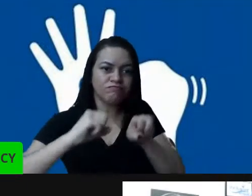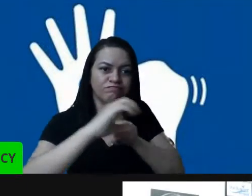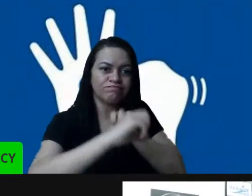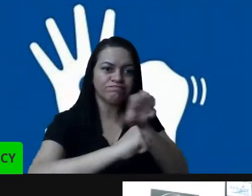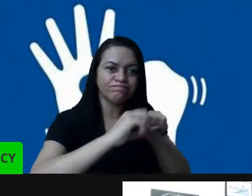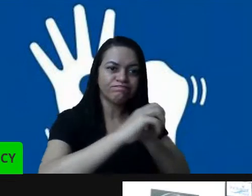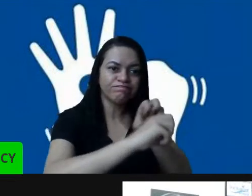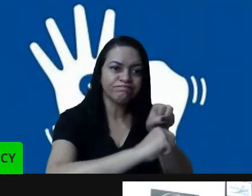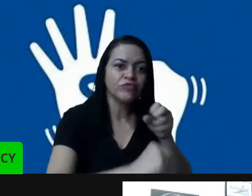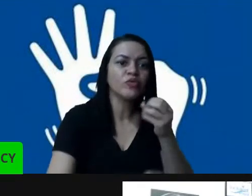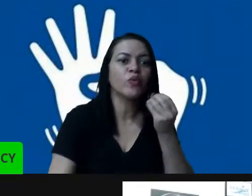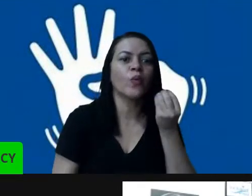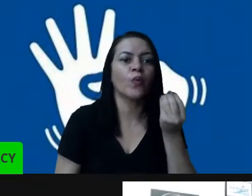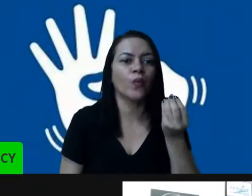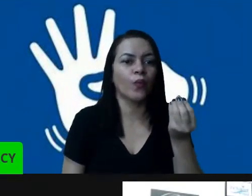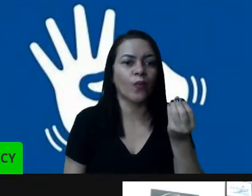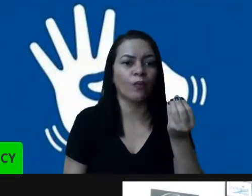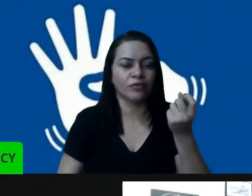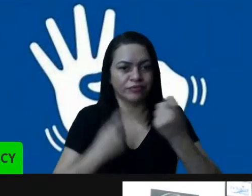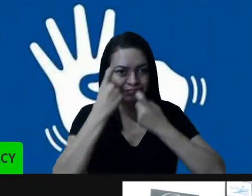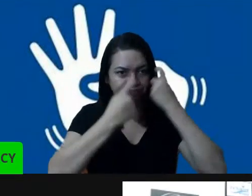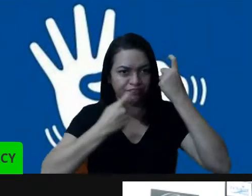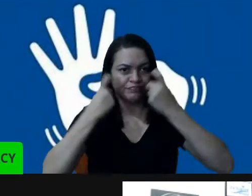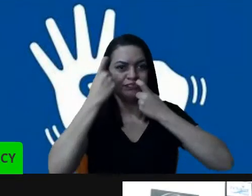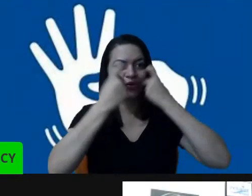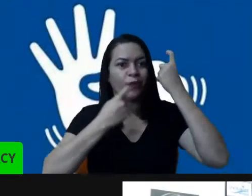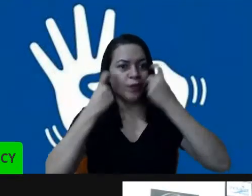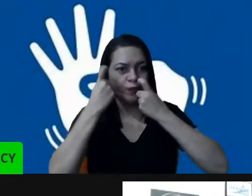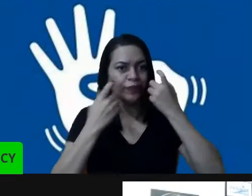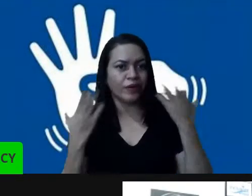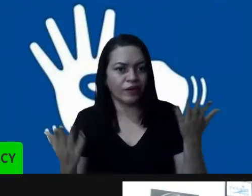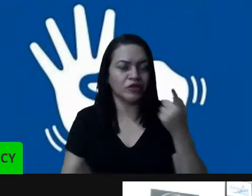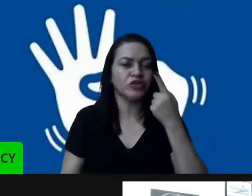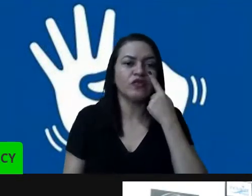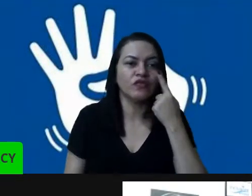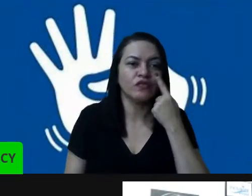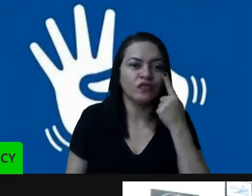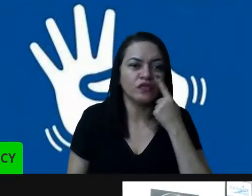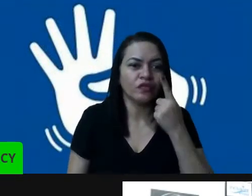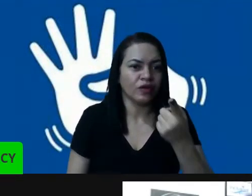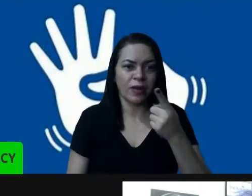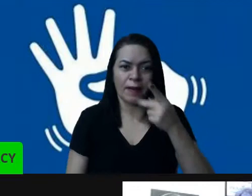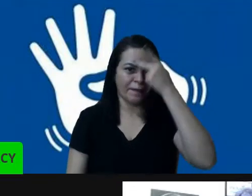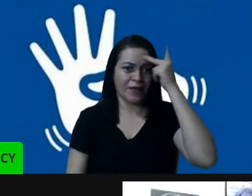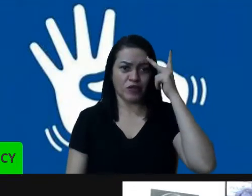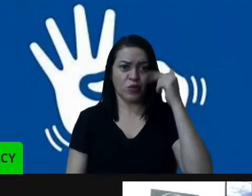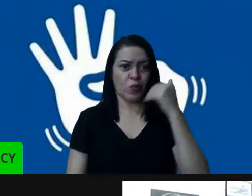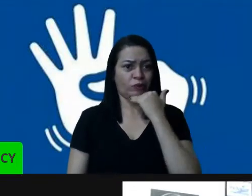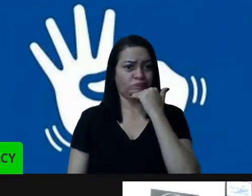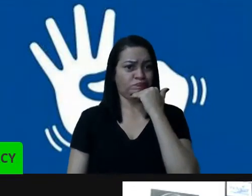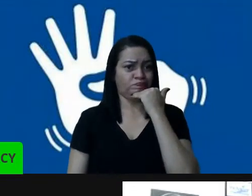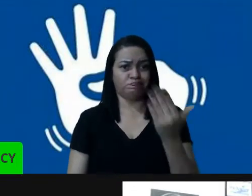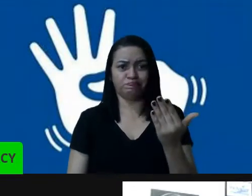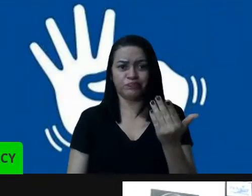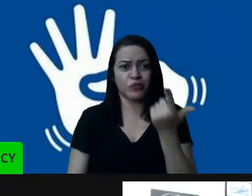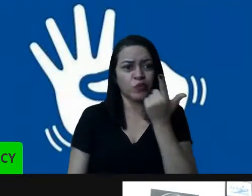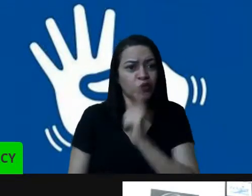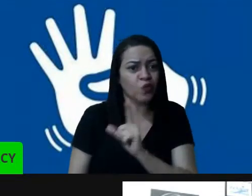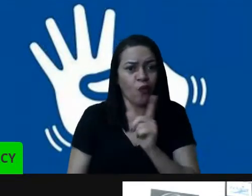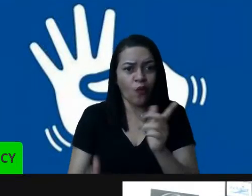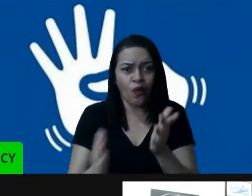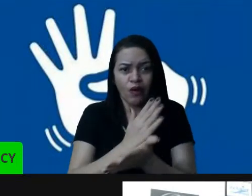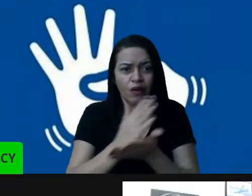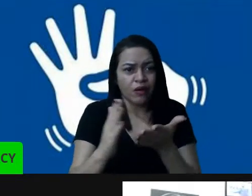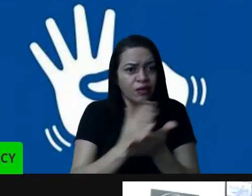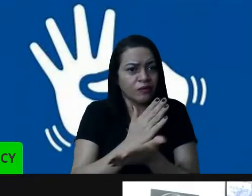preocupante. Você vê que até hoje a gente tem várias pessoas que sequer conseguiram se cadastrar no